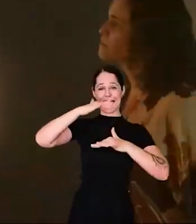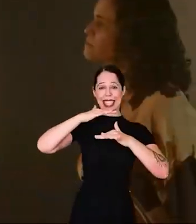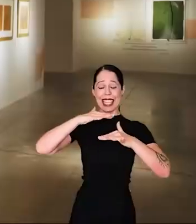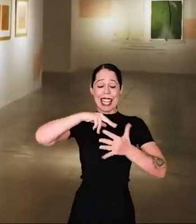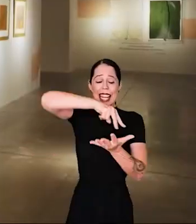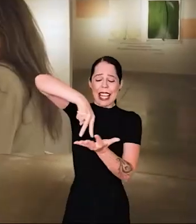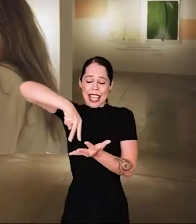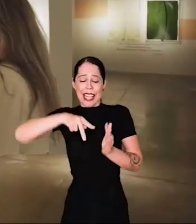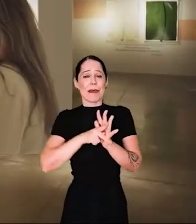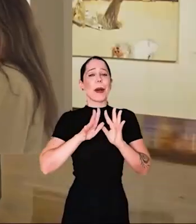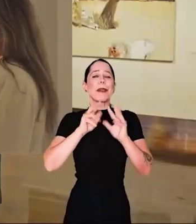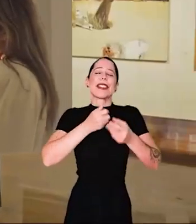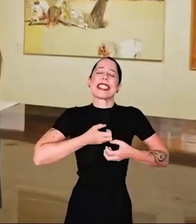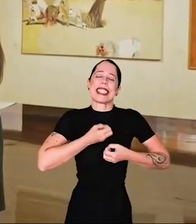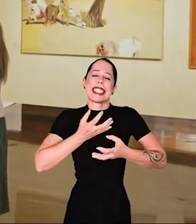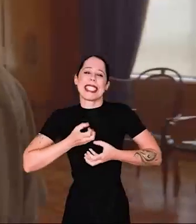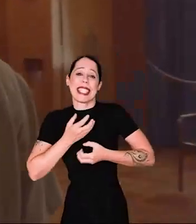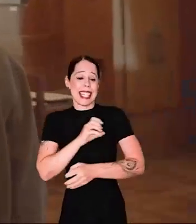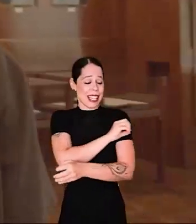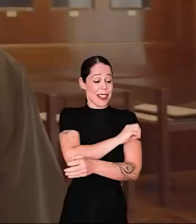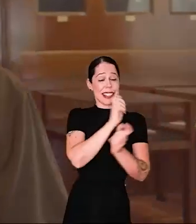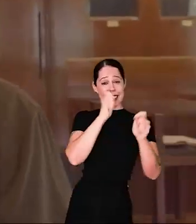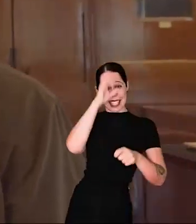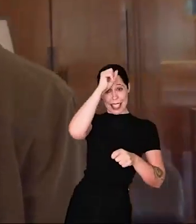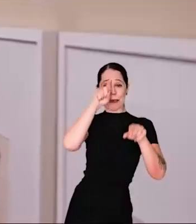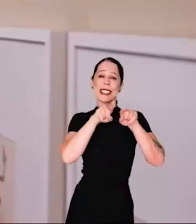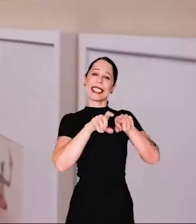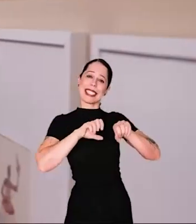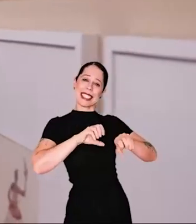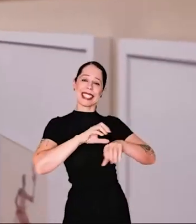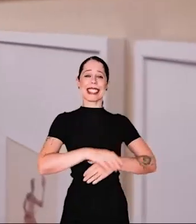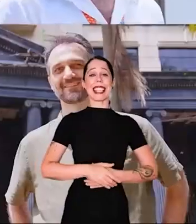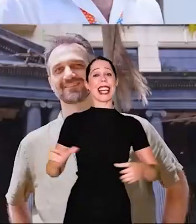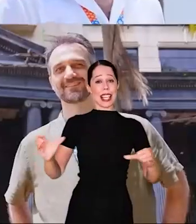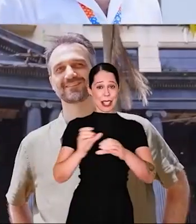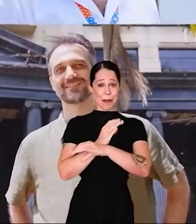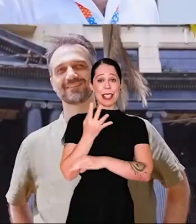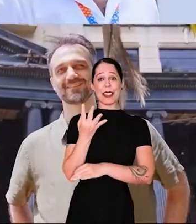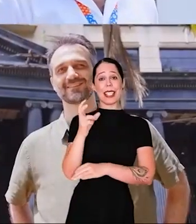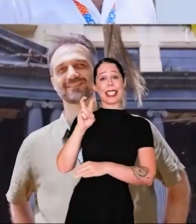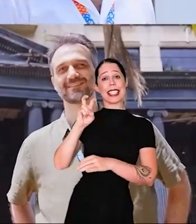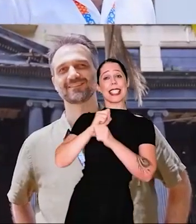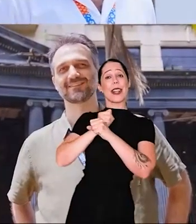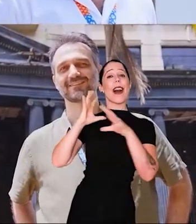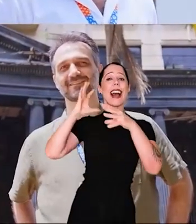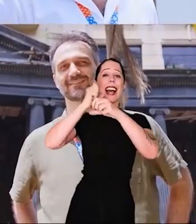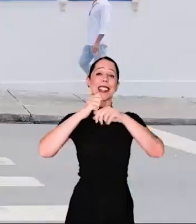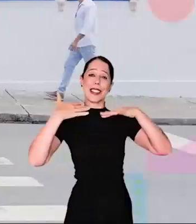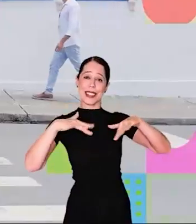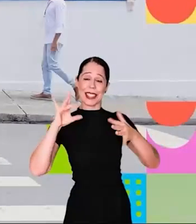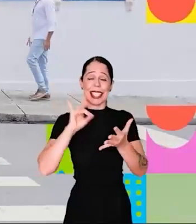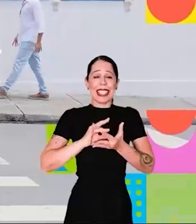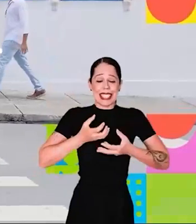galerias de arte, museus, exposições e outros projetos culturais incentivados pela Caixa. No canto inferior direito do vídeo